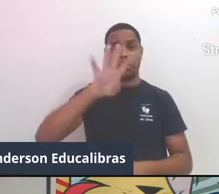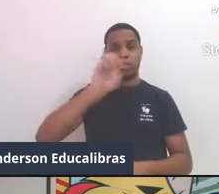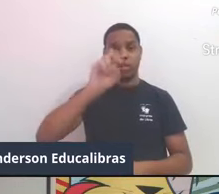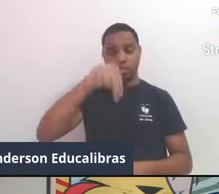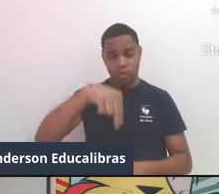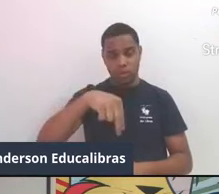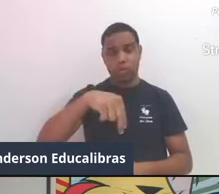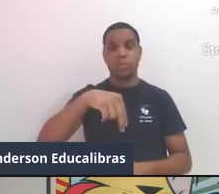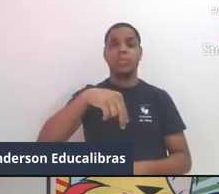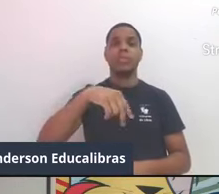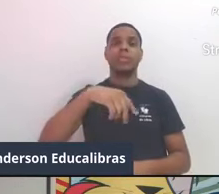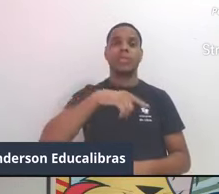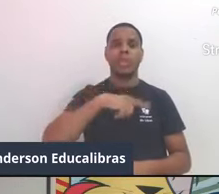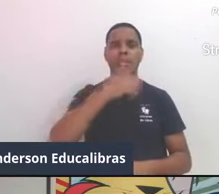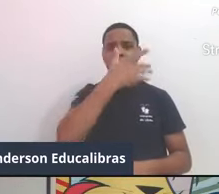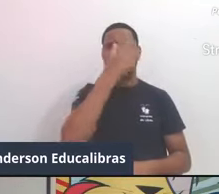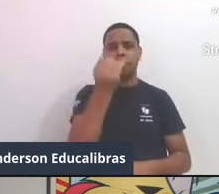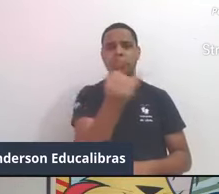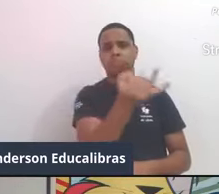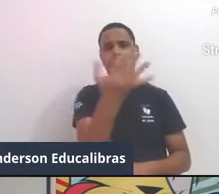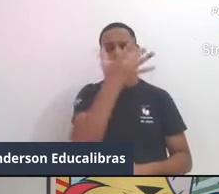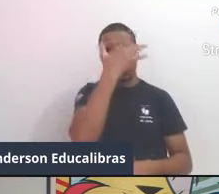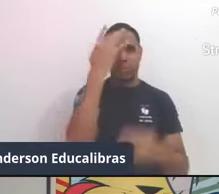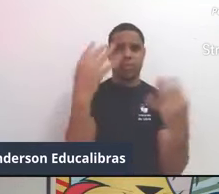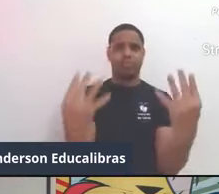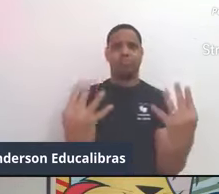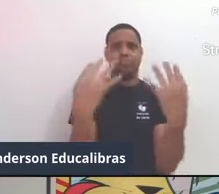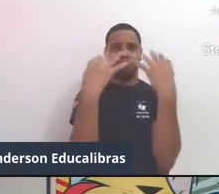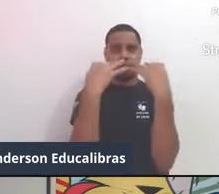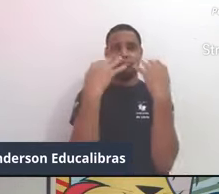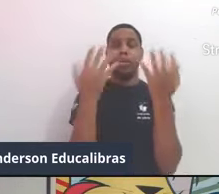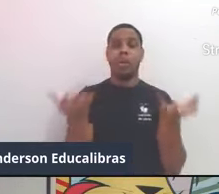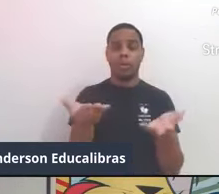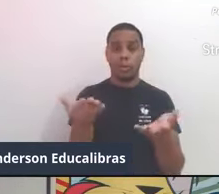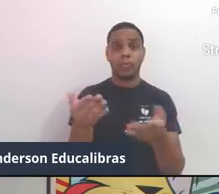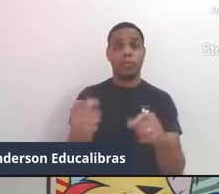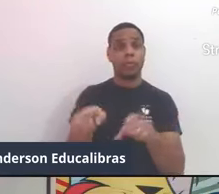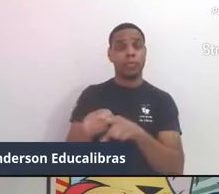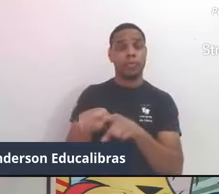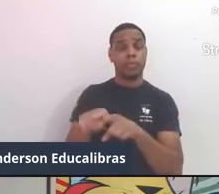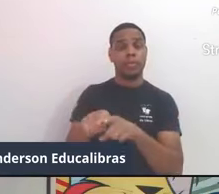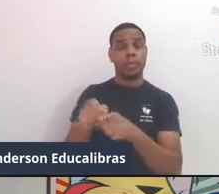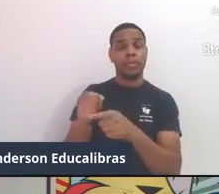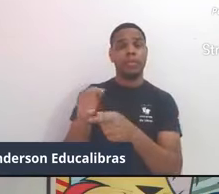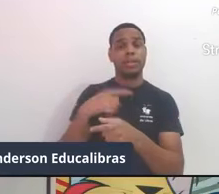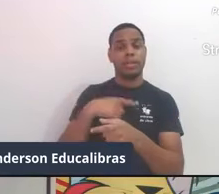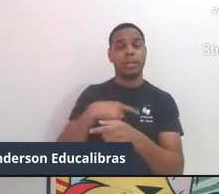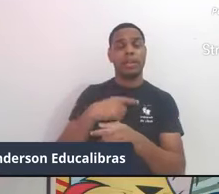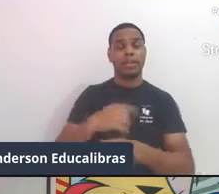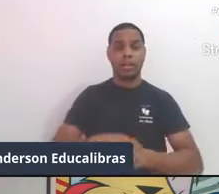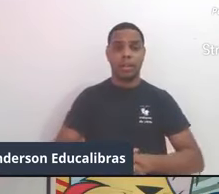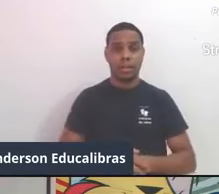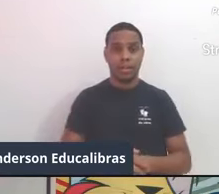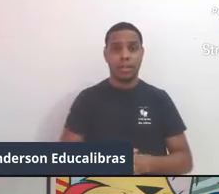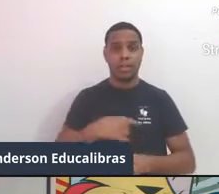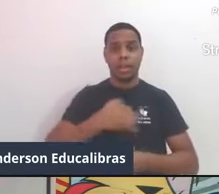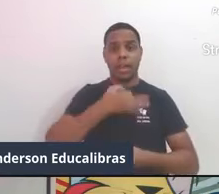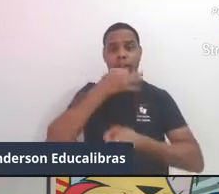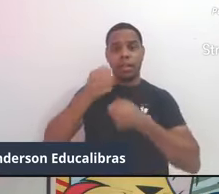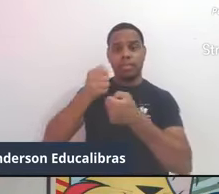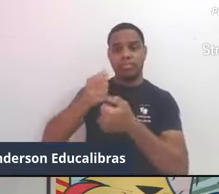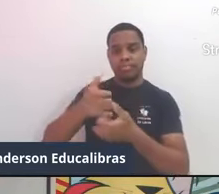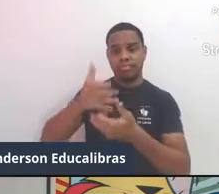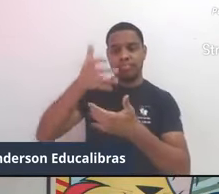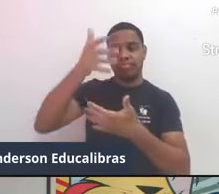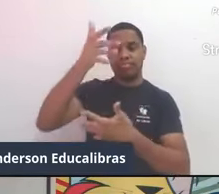tem dezenas de pessoas aqui nos acompanhando e mandando comments aí, comentários e perguntas